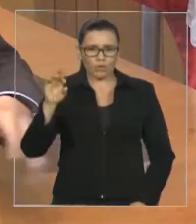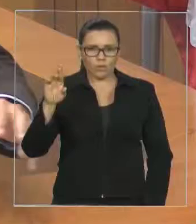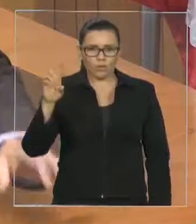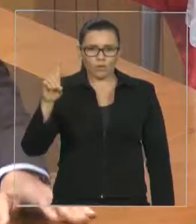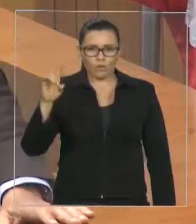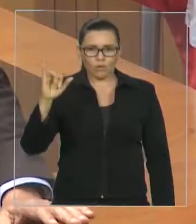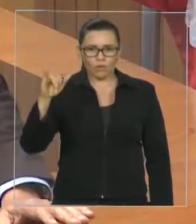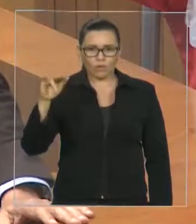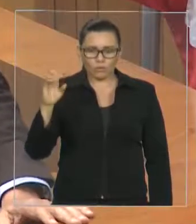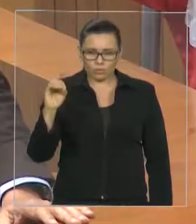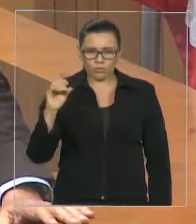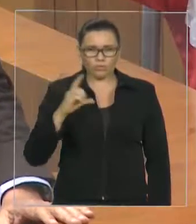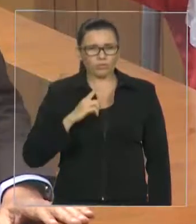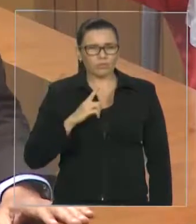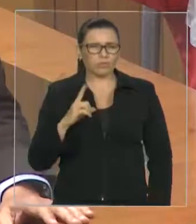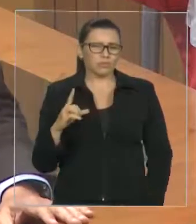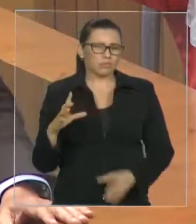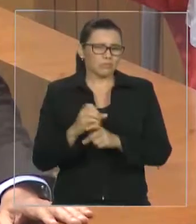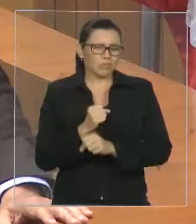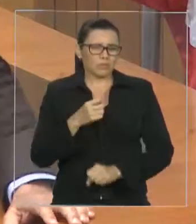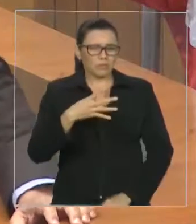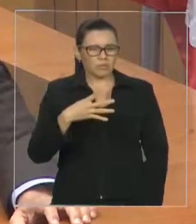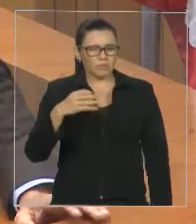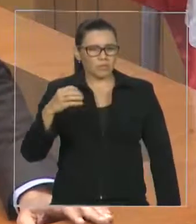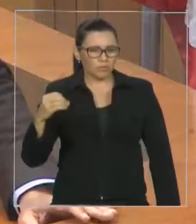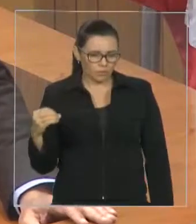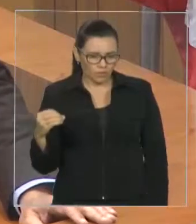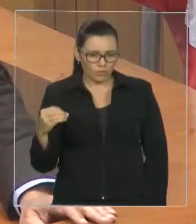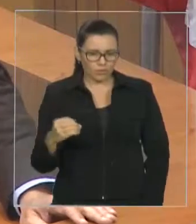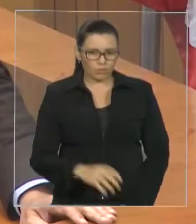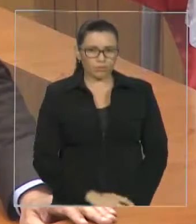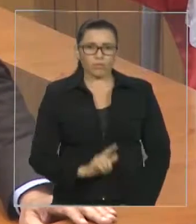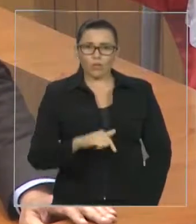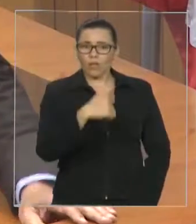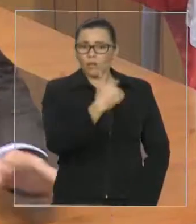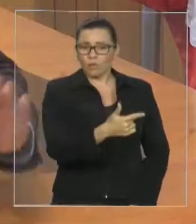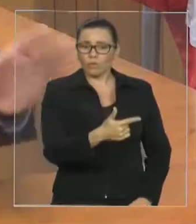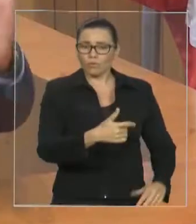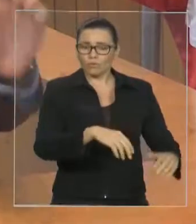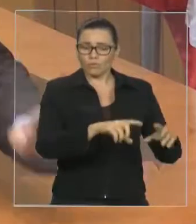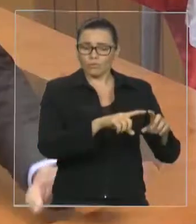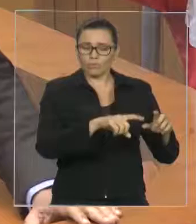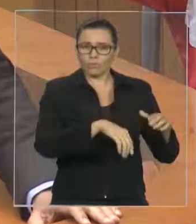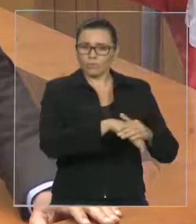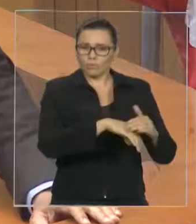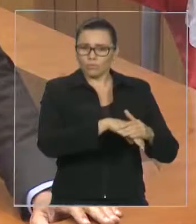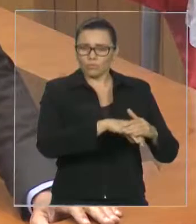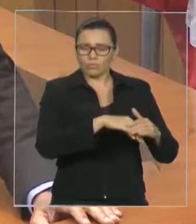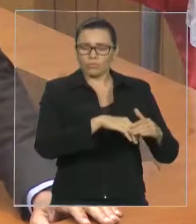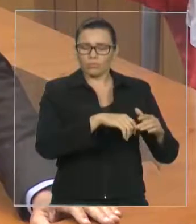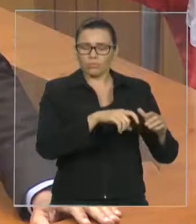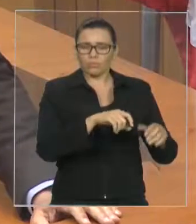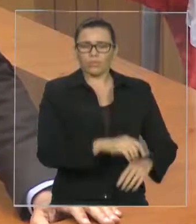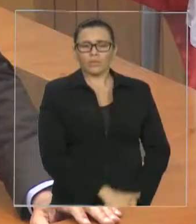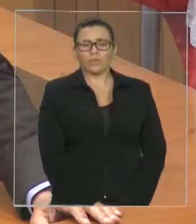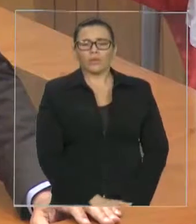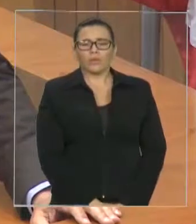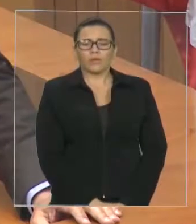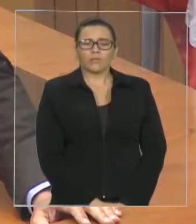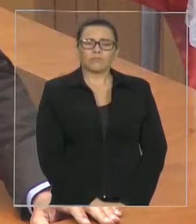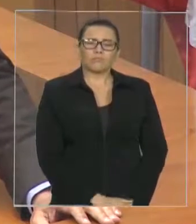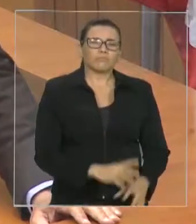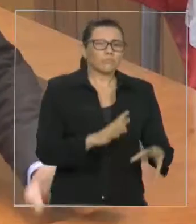400 e poucos torcedores do Cordino, e lá do outro lado do Sampaio Corrêa, tinha entre 100 e 100 e poucos torcedores, não tinha 200